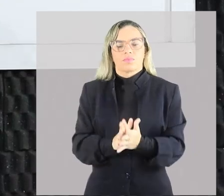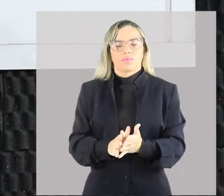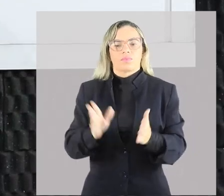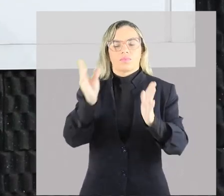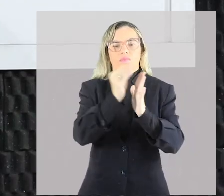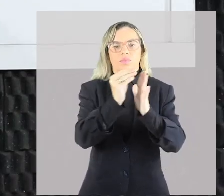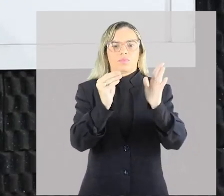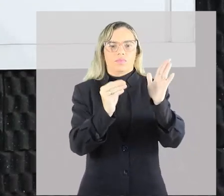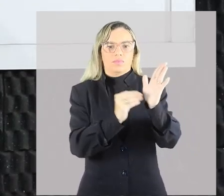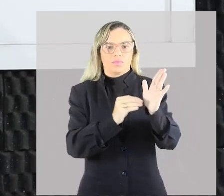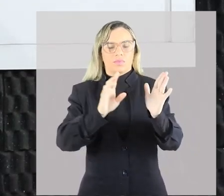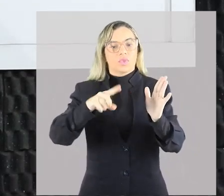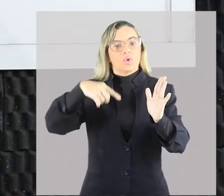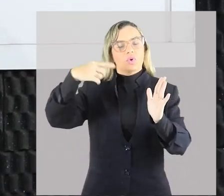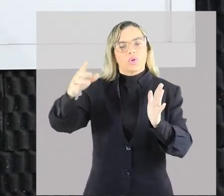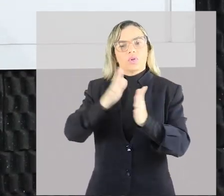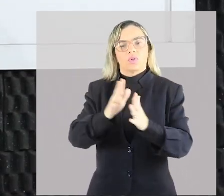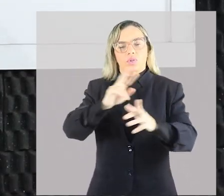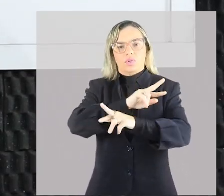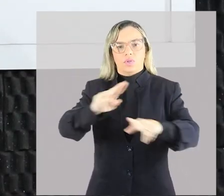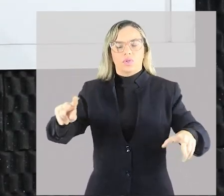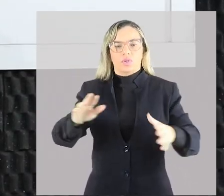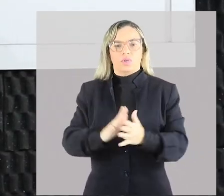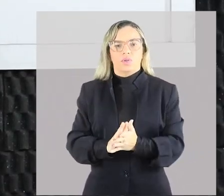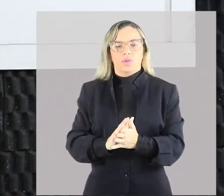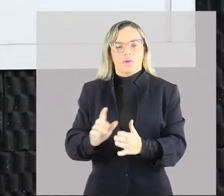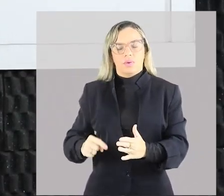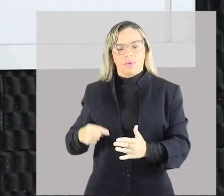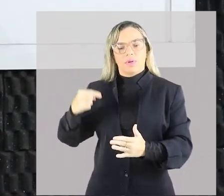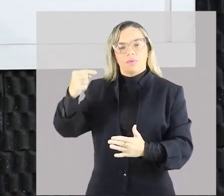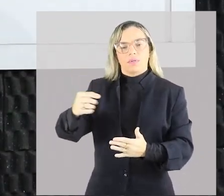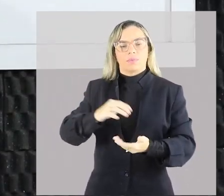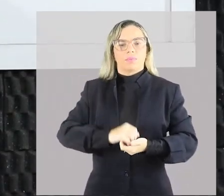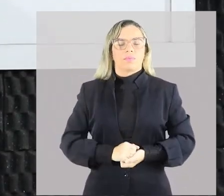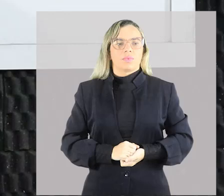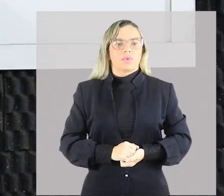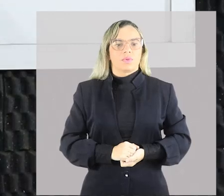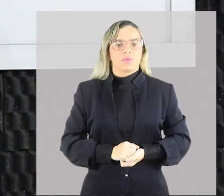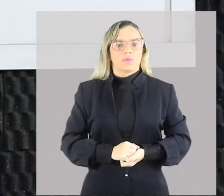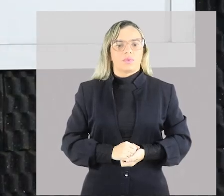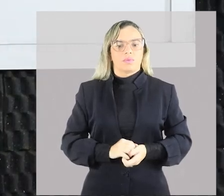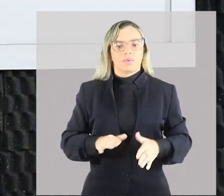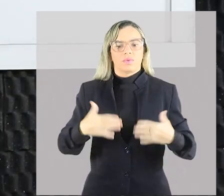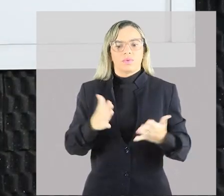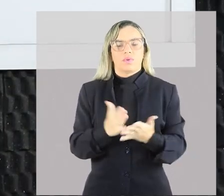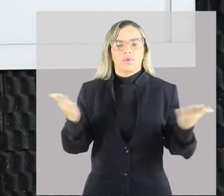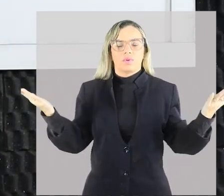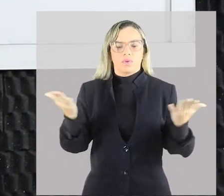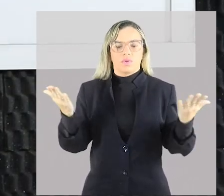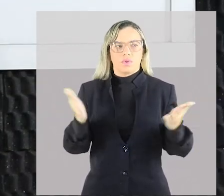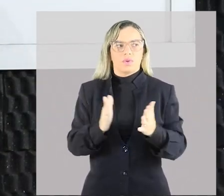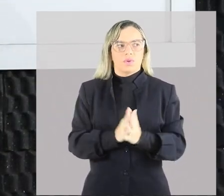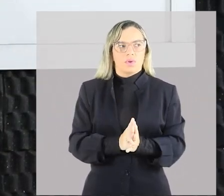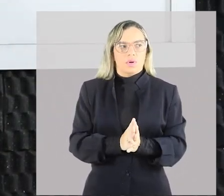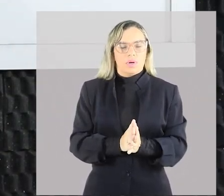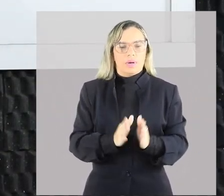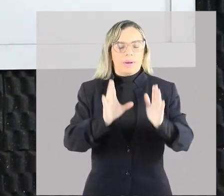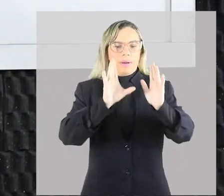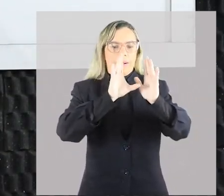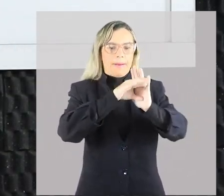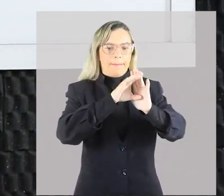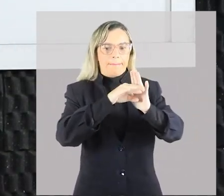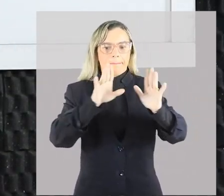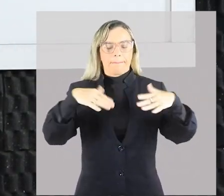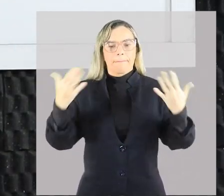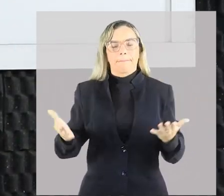conteúdos que vocês irão estudar mais para frente, beleza? Então vamos lá, na aula de hoje, conjuntos, noções iniciais.